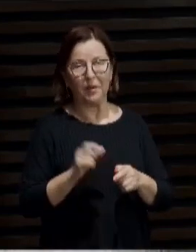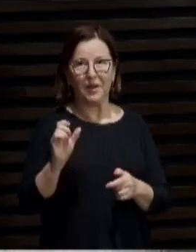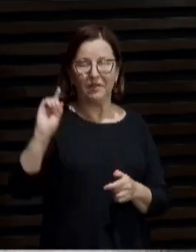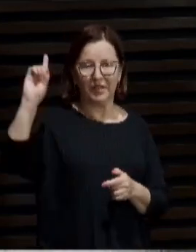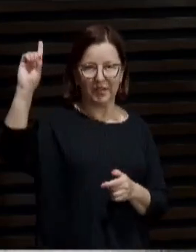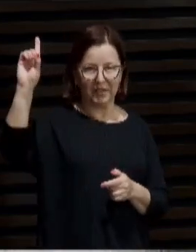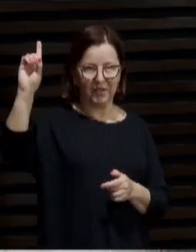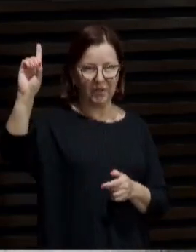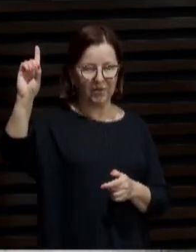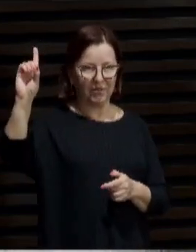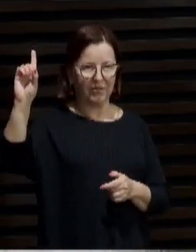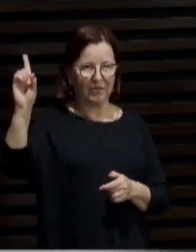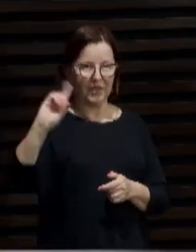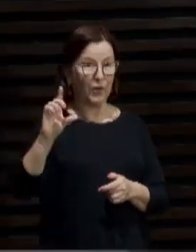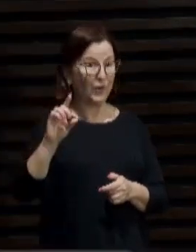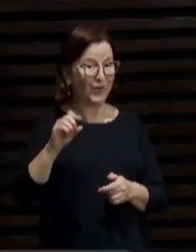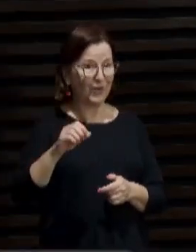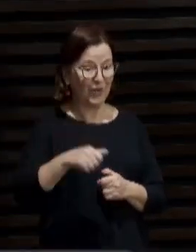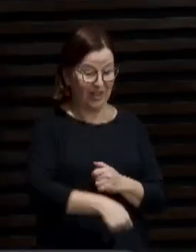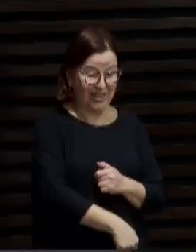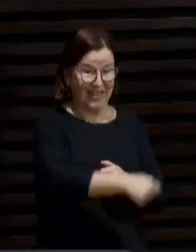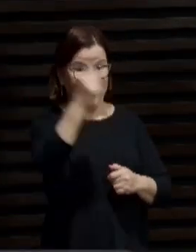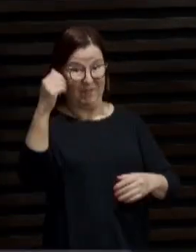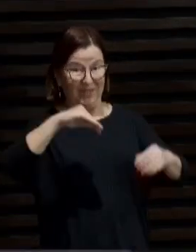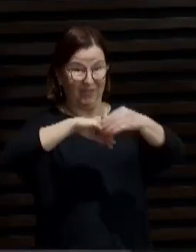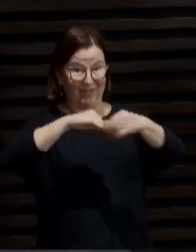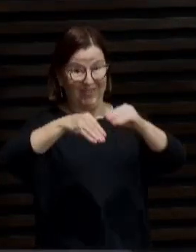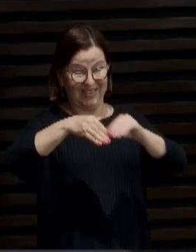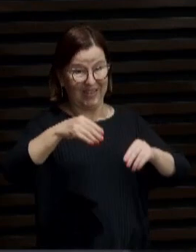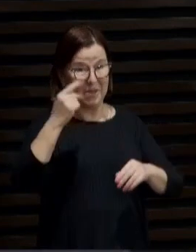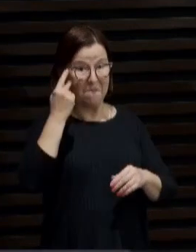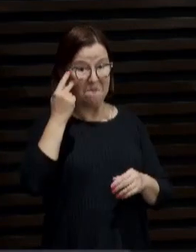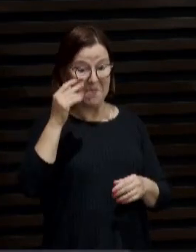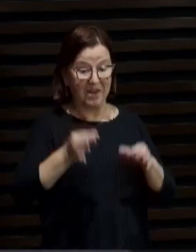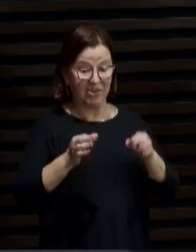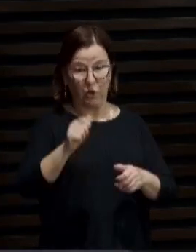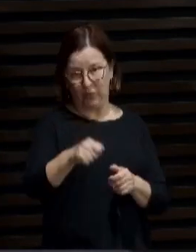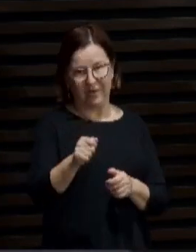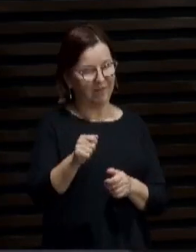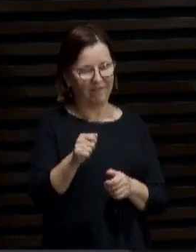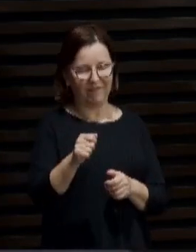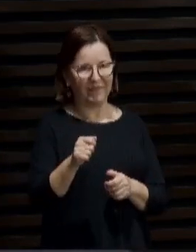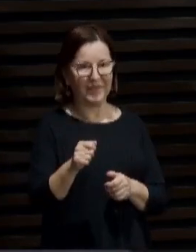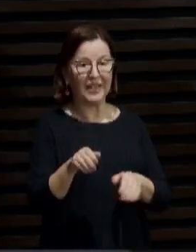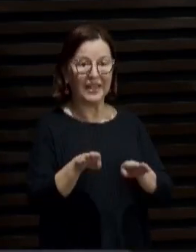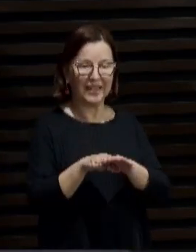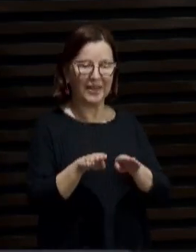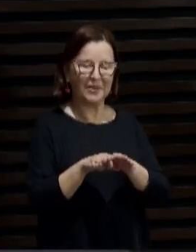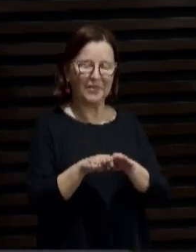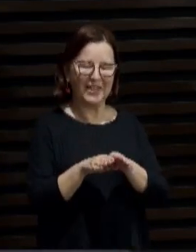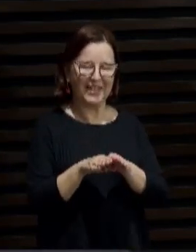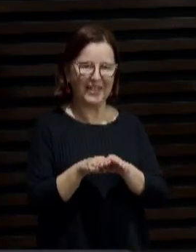espada de dois gumes, de instrumento de juízo, né? Ela também, meus irmãos, ela